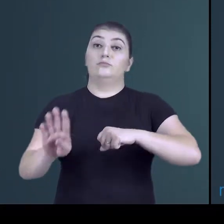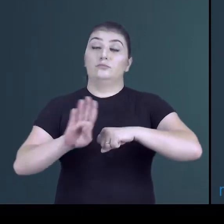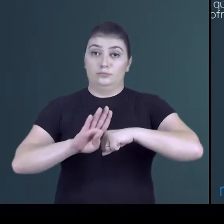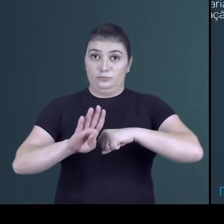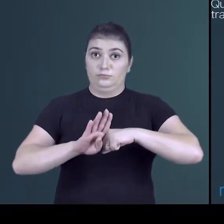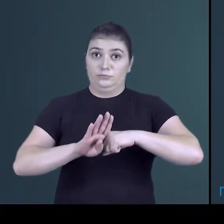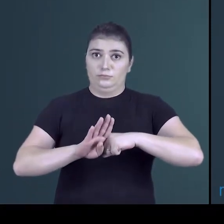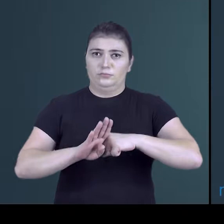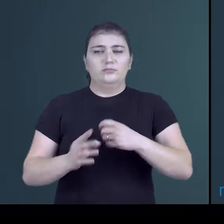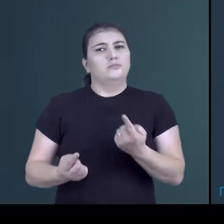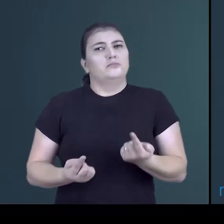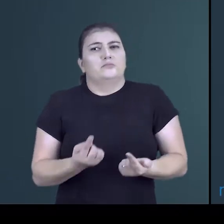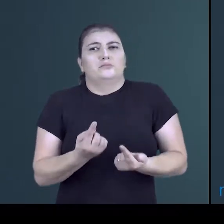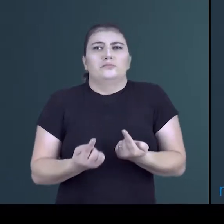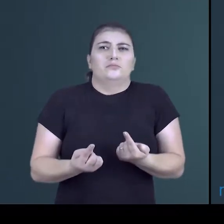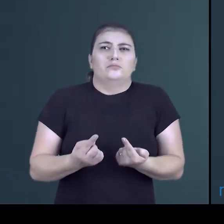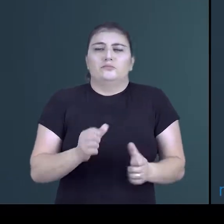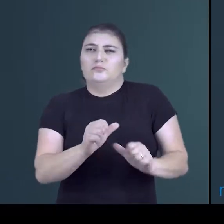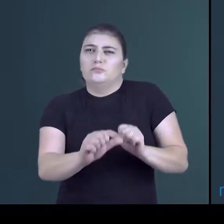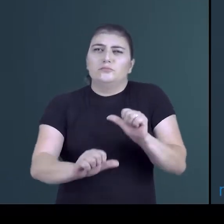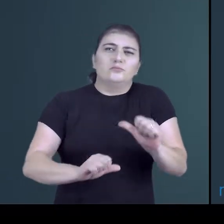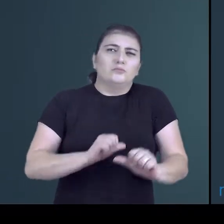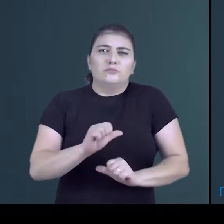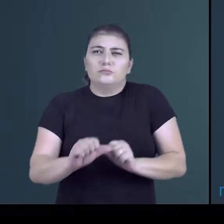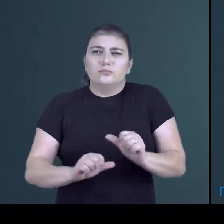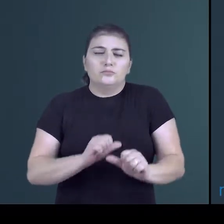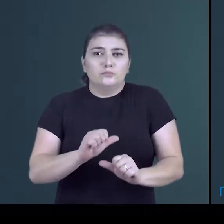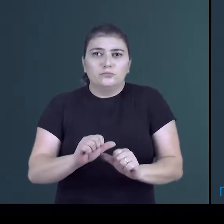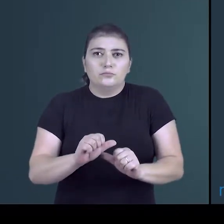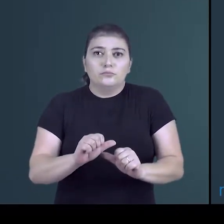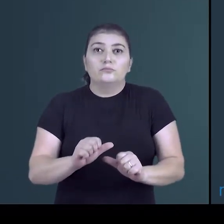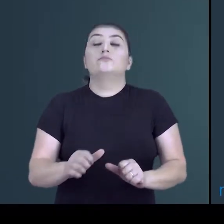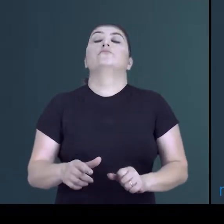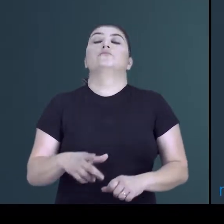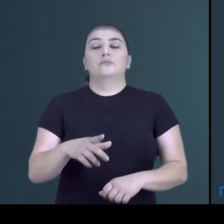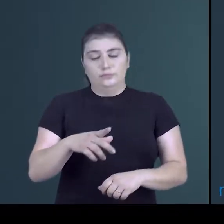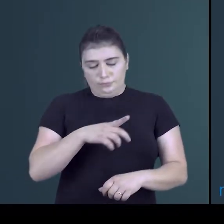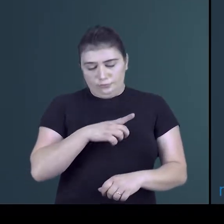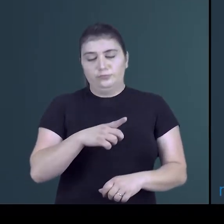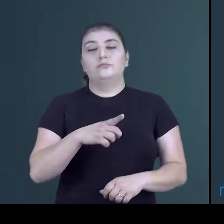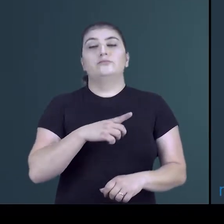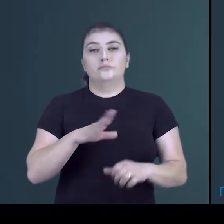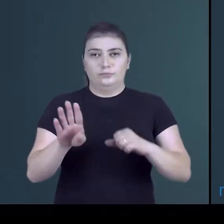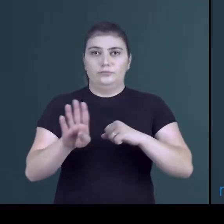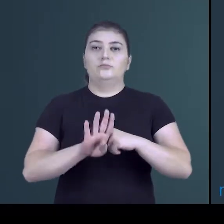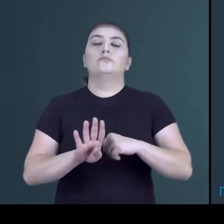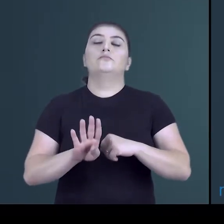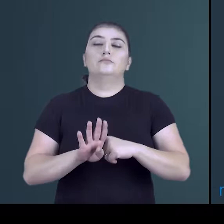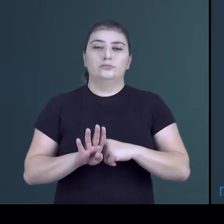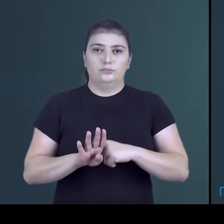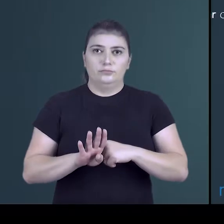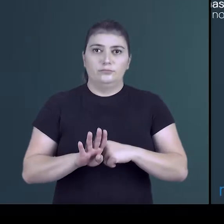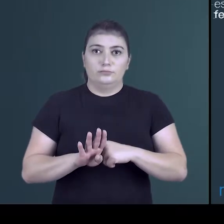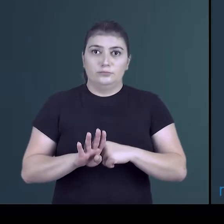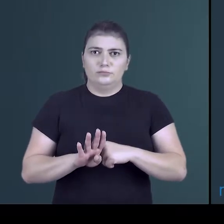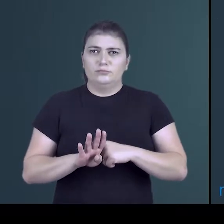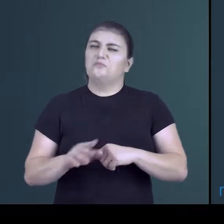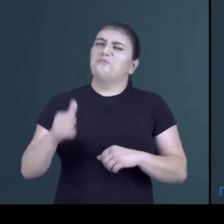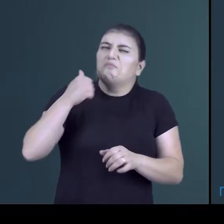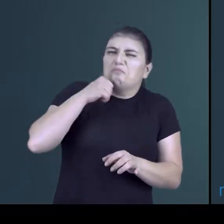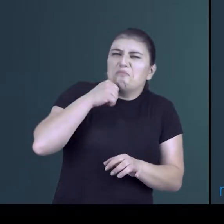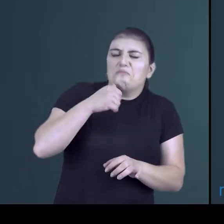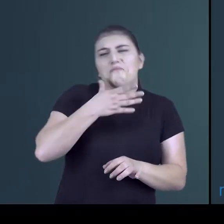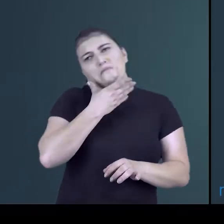substantivo, iremos olhar qual é a variação ou qual a transformação que sofre esse substantivo. Se está